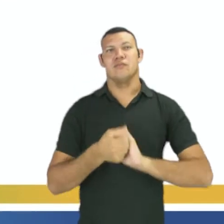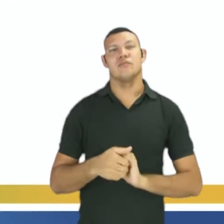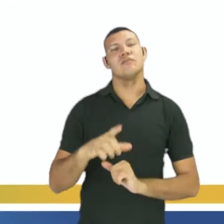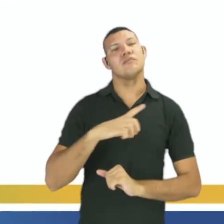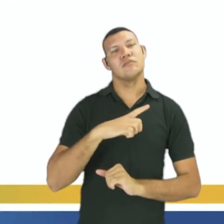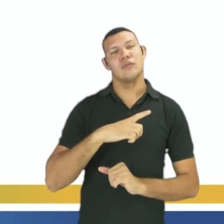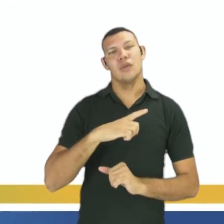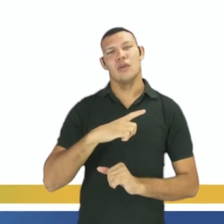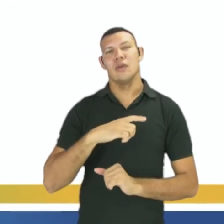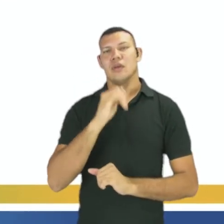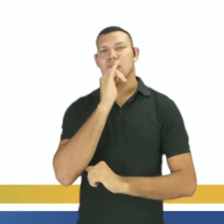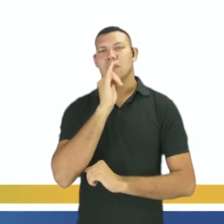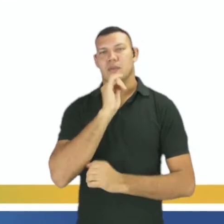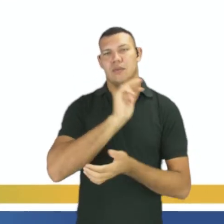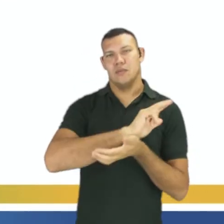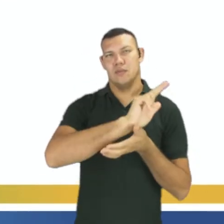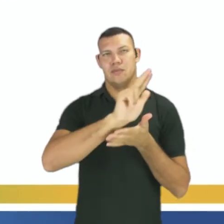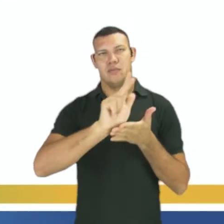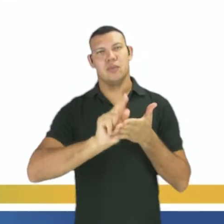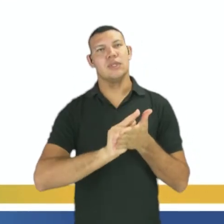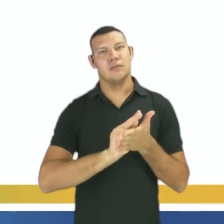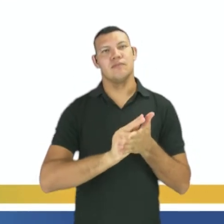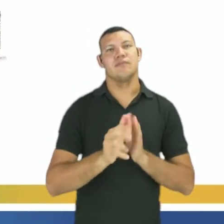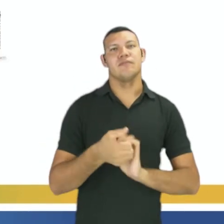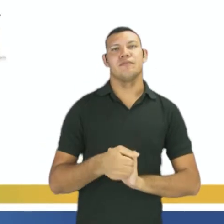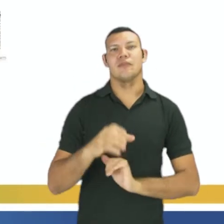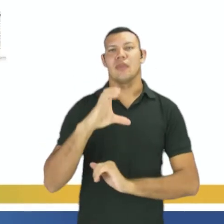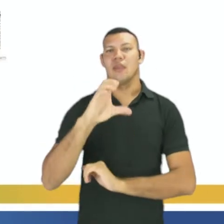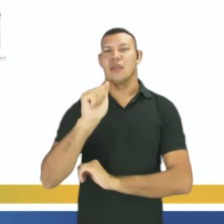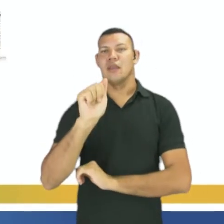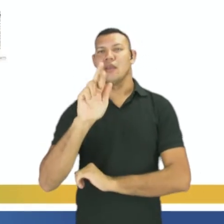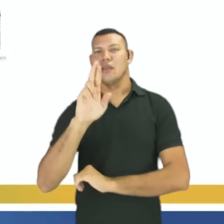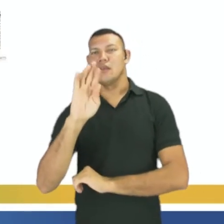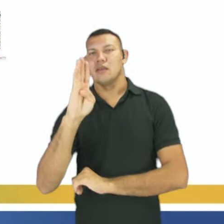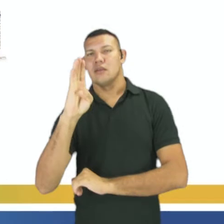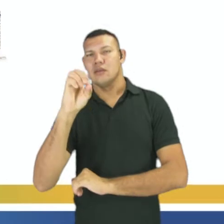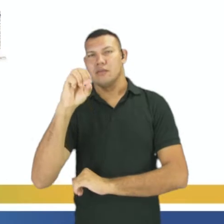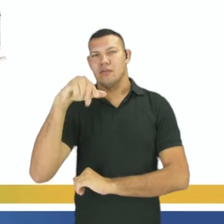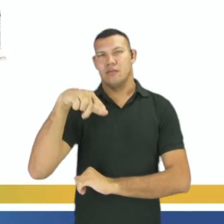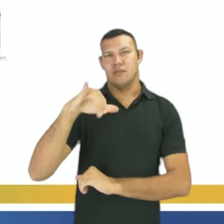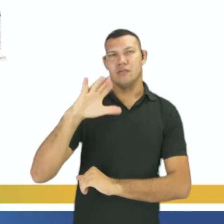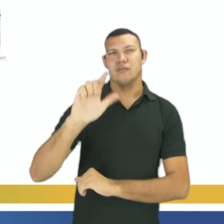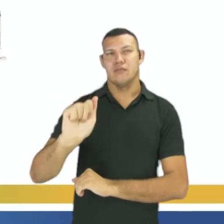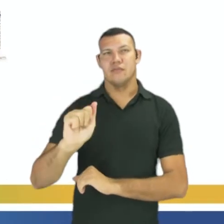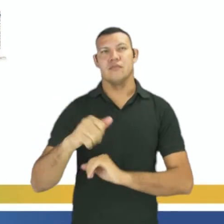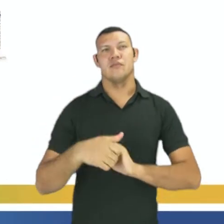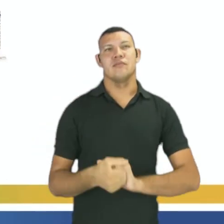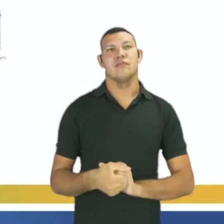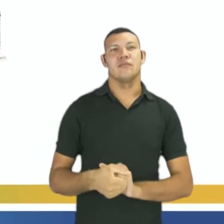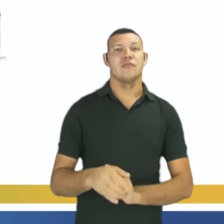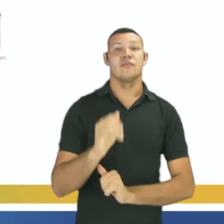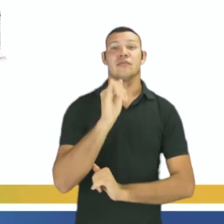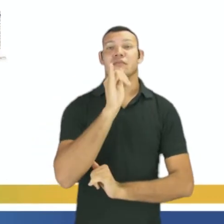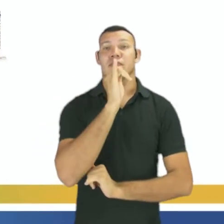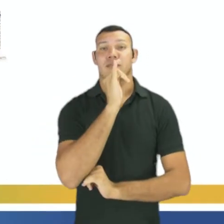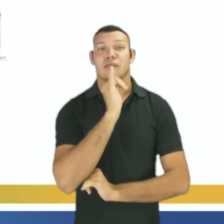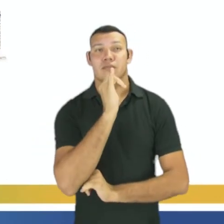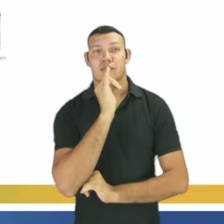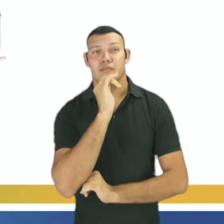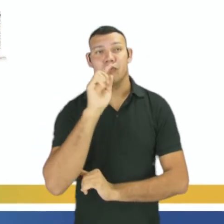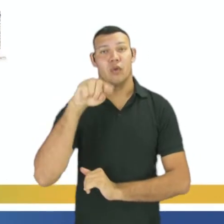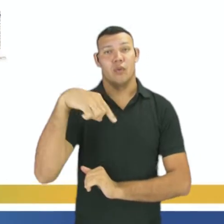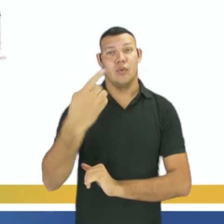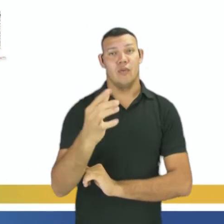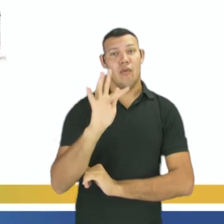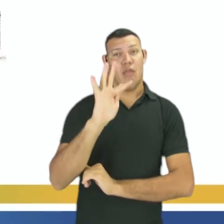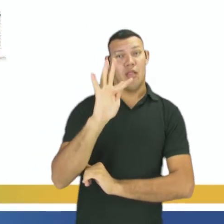temos também a ligação aqui de uma carbonila, e nós temos outro exemplo que é o conhecido